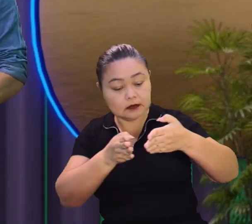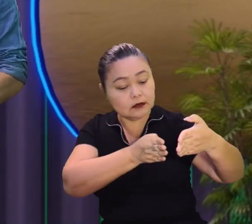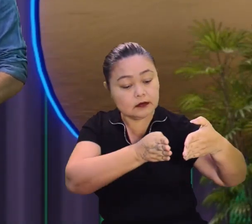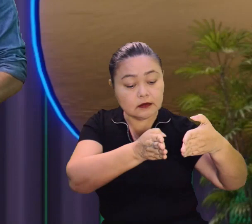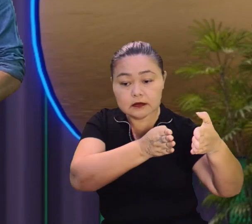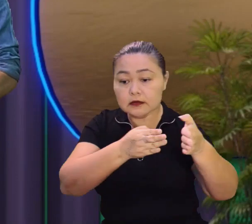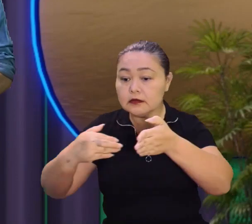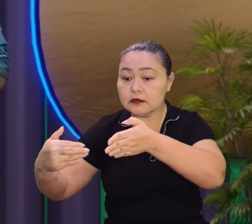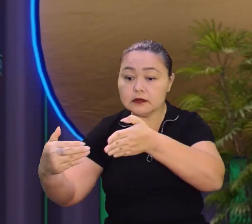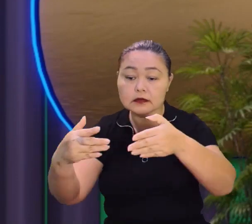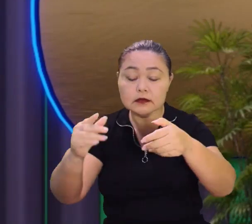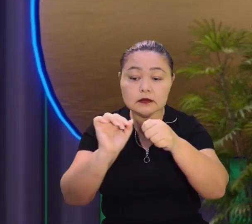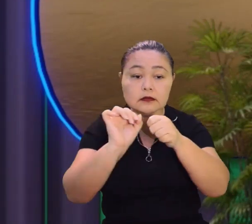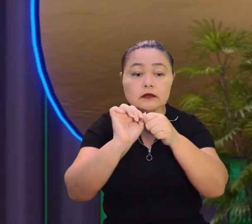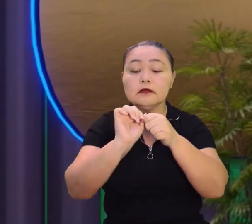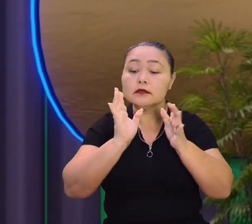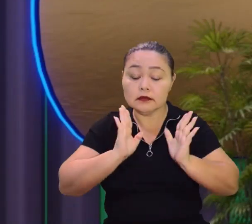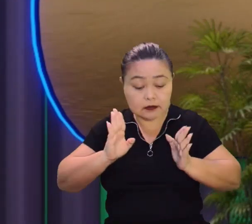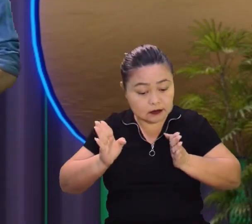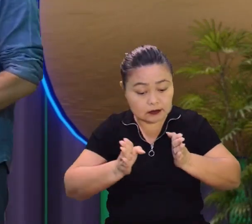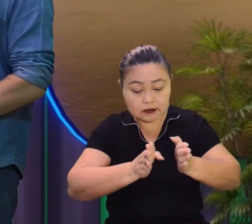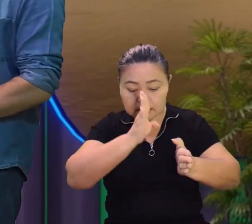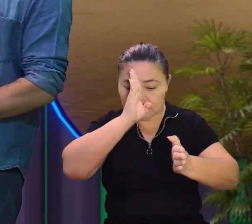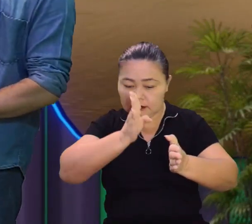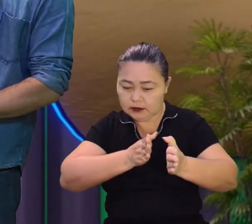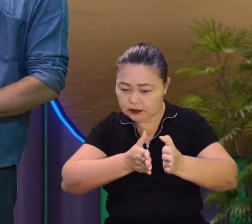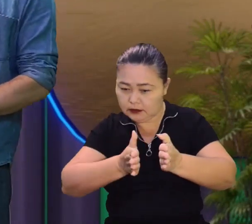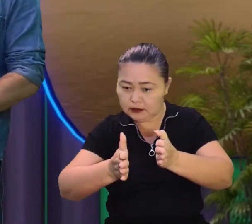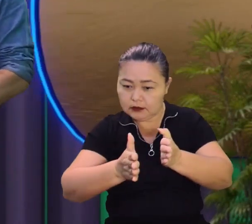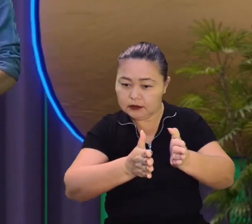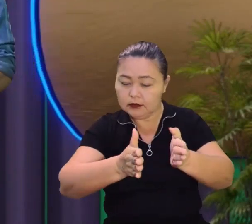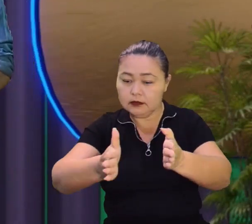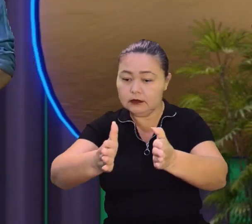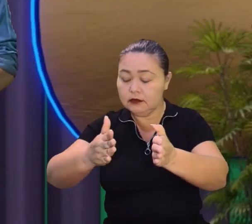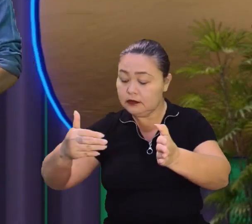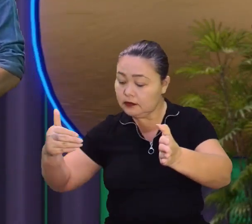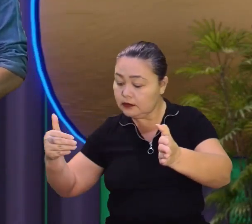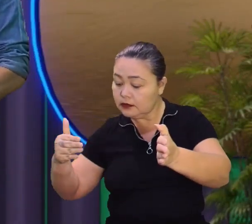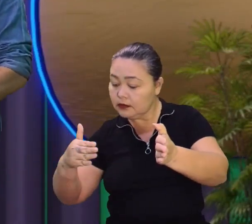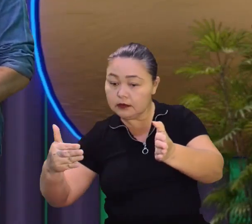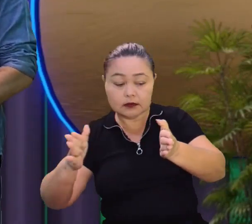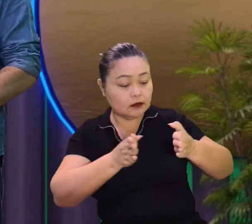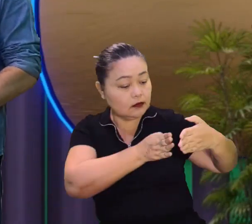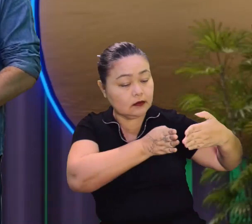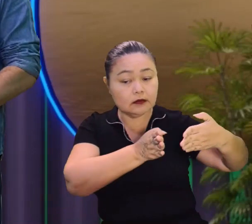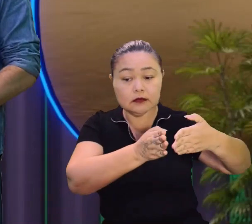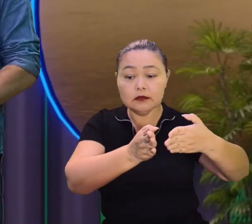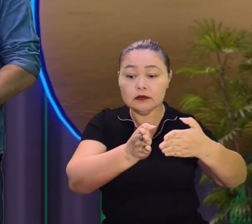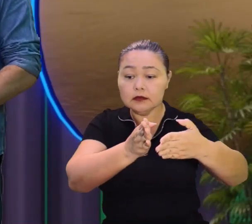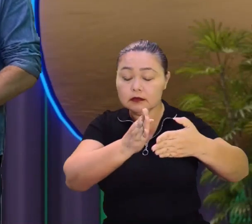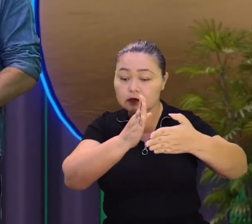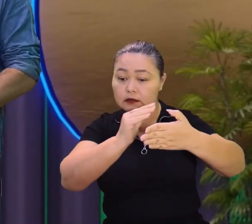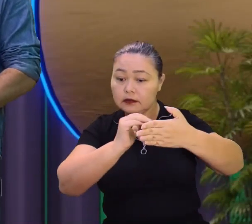que são rios, o rio principal, mais afluentes e também